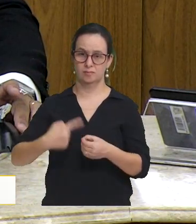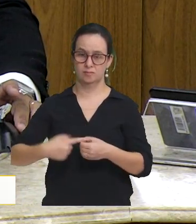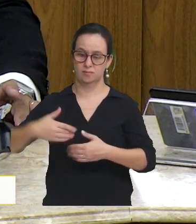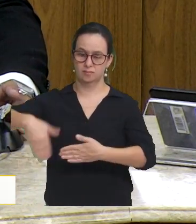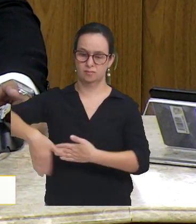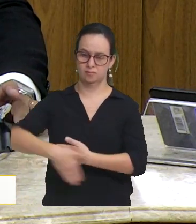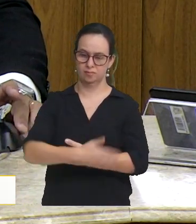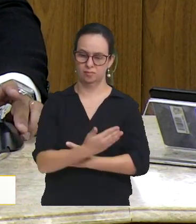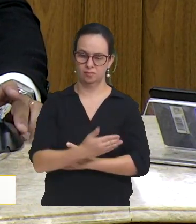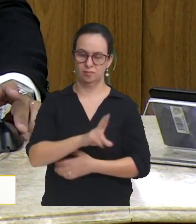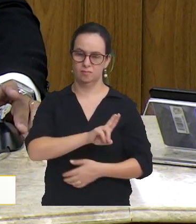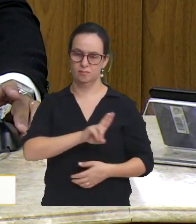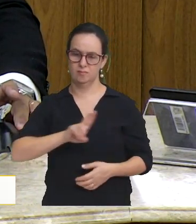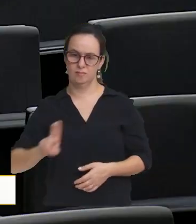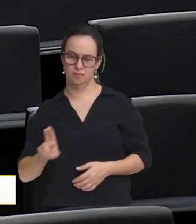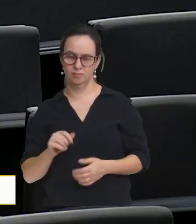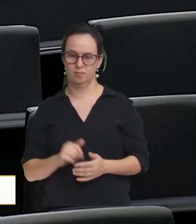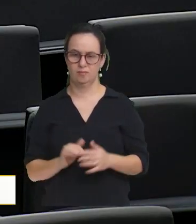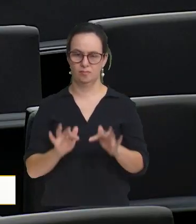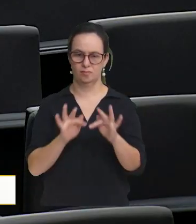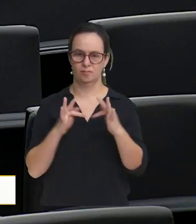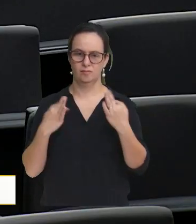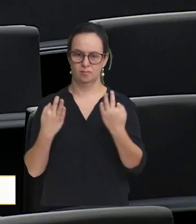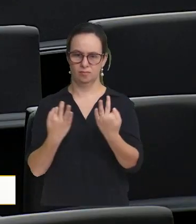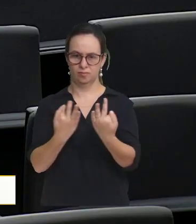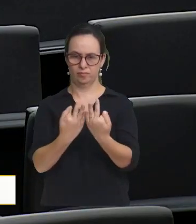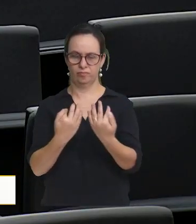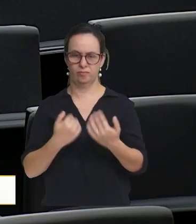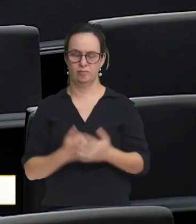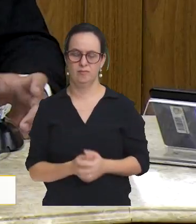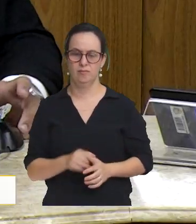patriarca de vocês. Deus abençoe, parabéns.